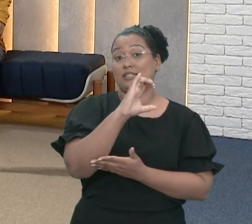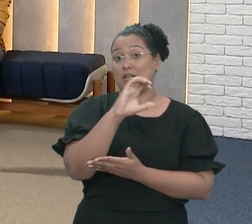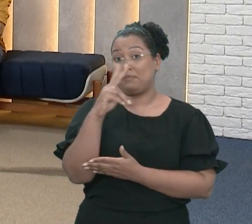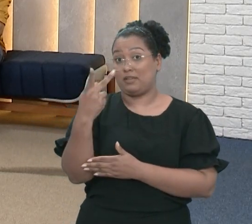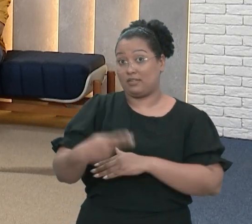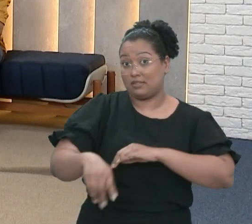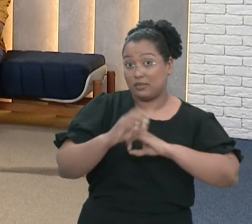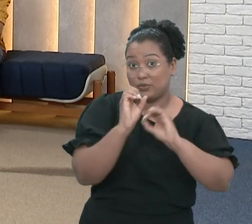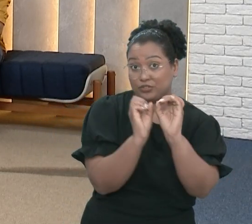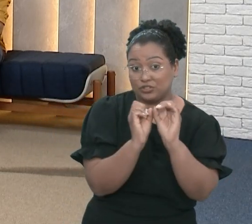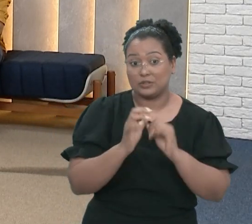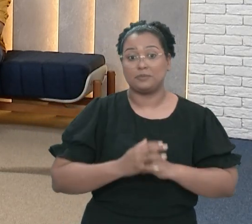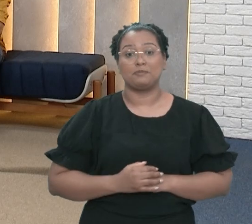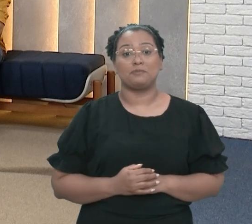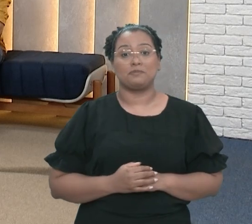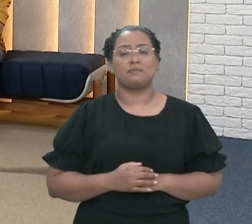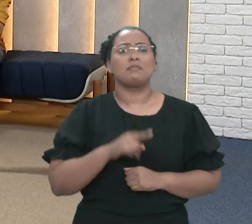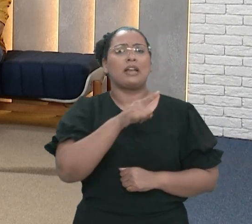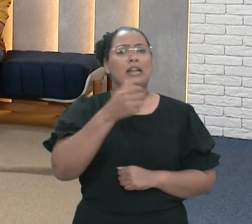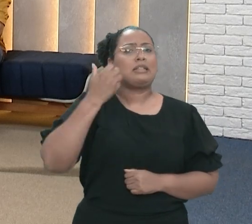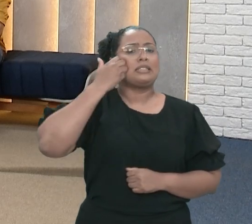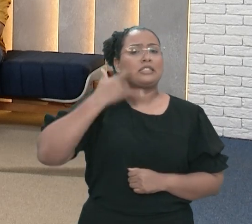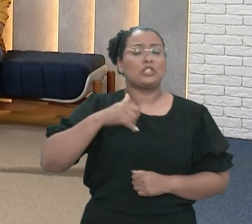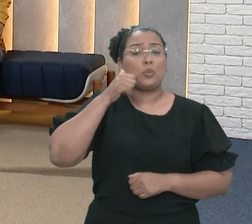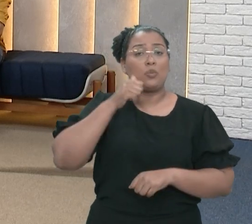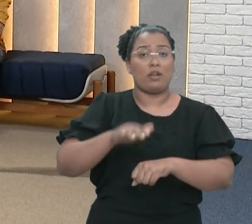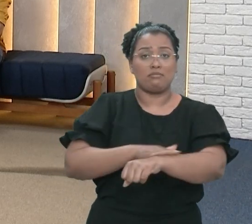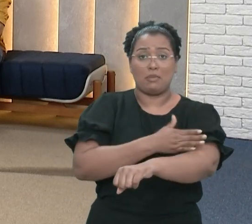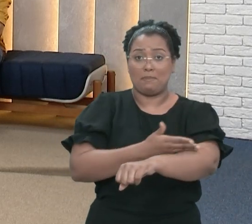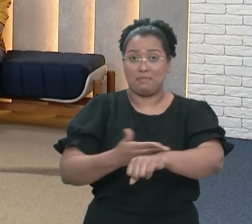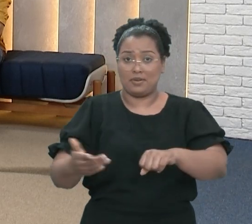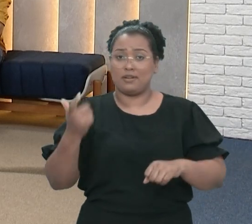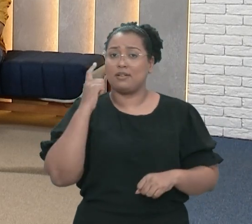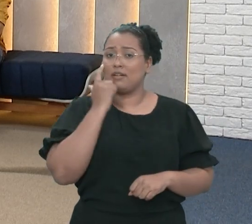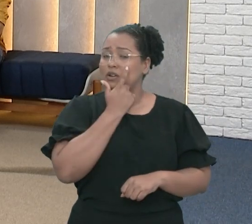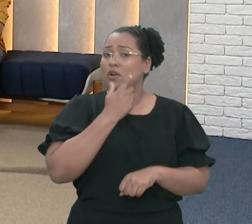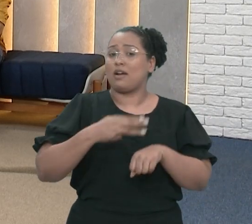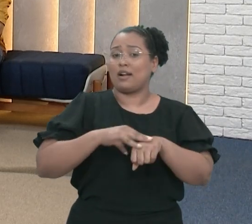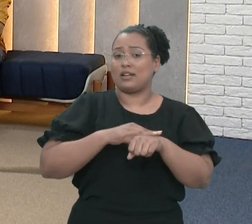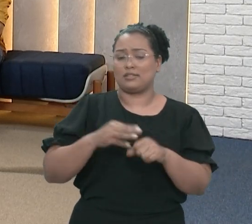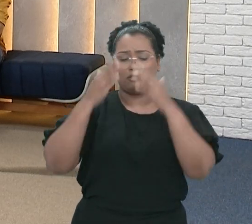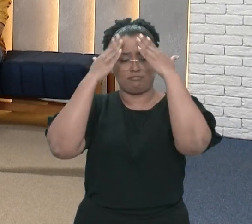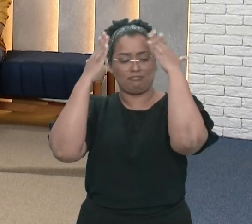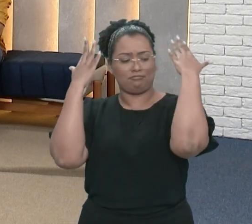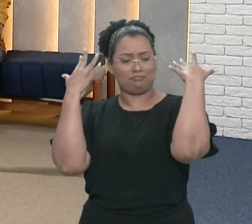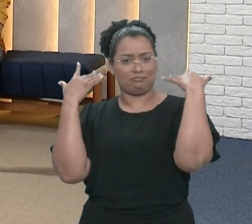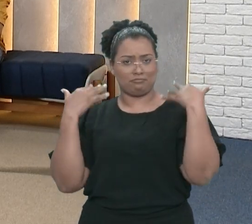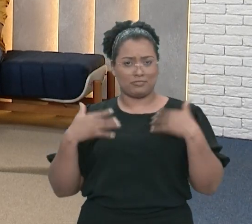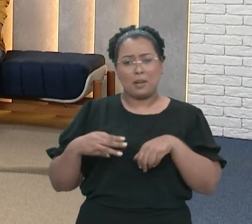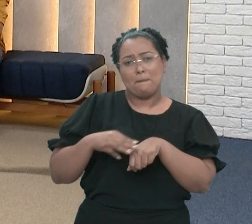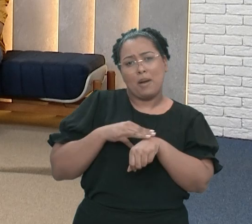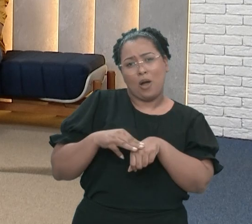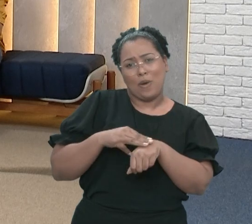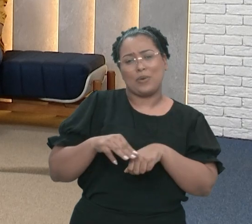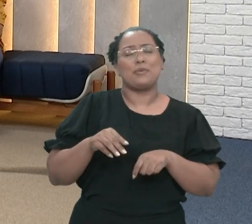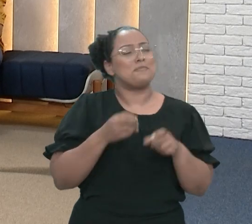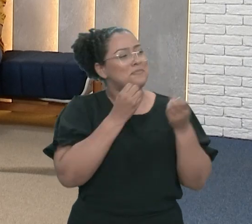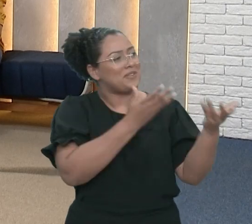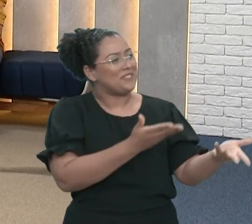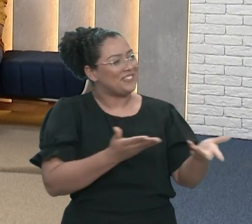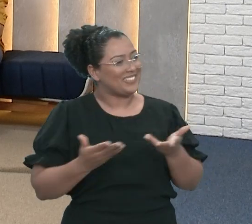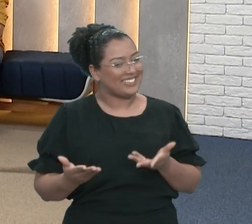Biológicas da UFG. E ela se descreve como uma mulher branca, com olhos castanhos e cabelos castanhos na altura dos ombros. Seja